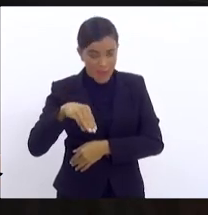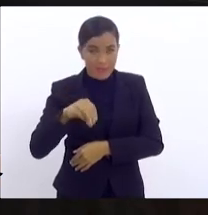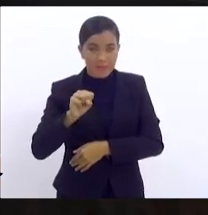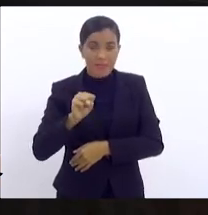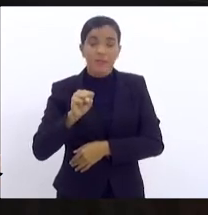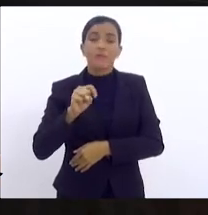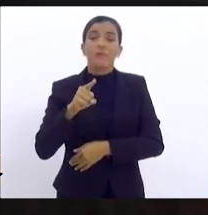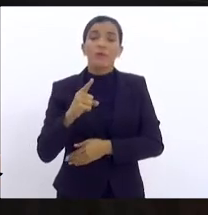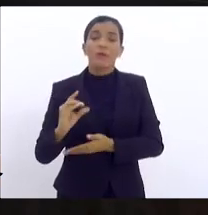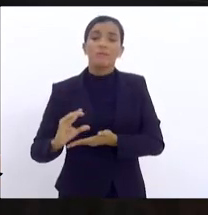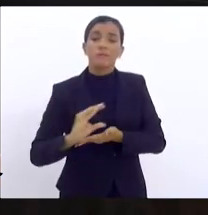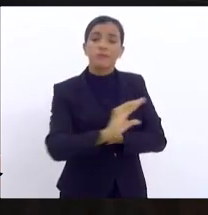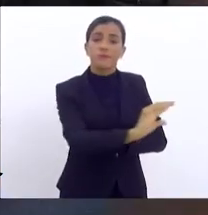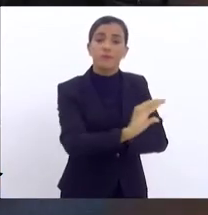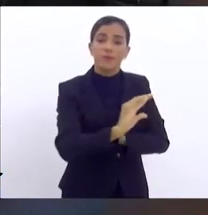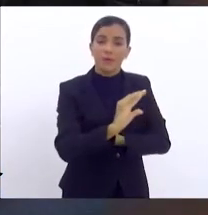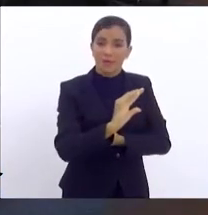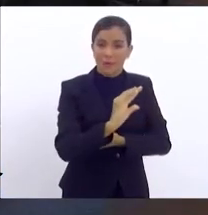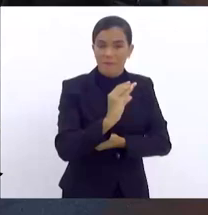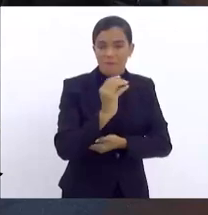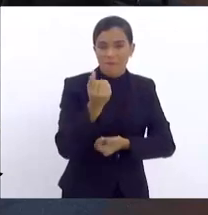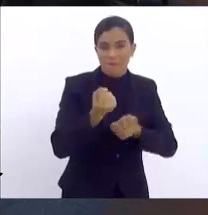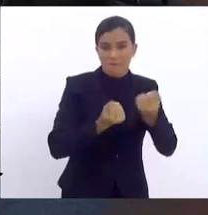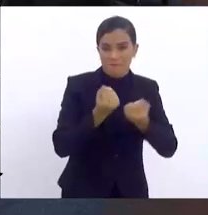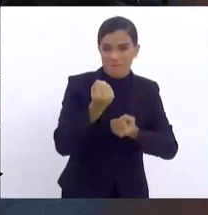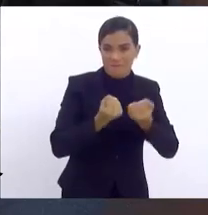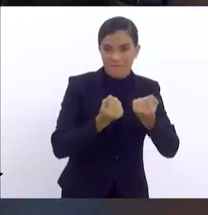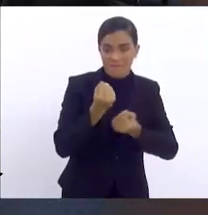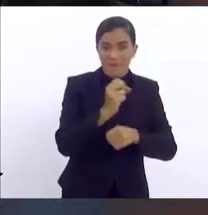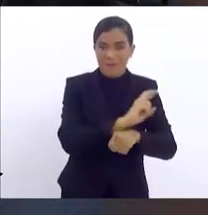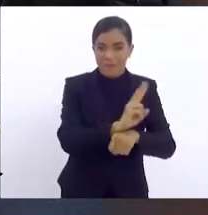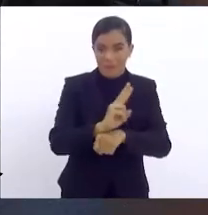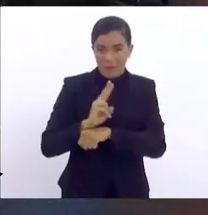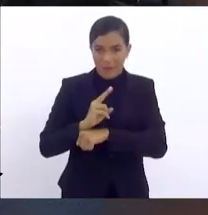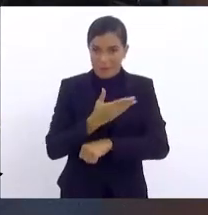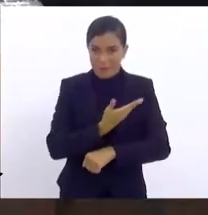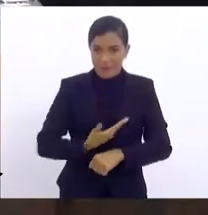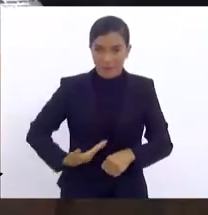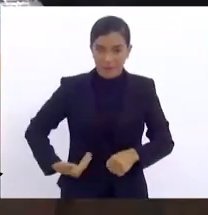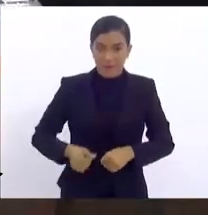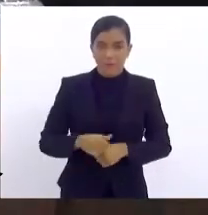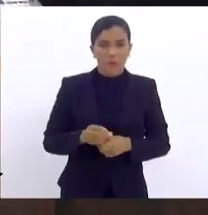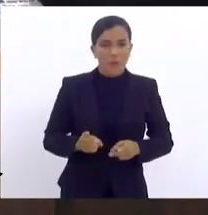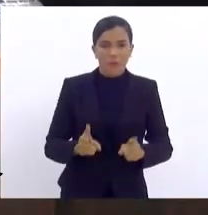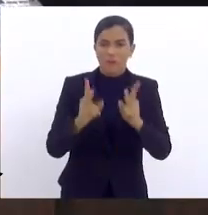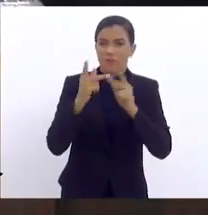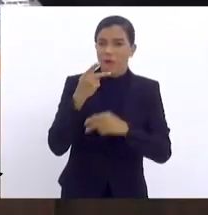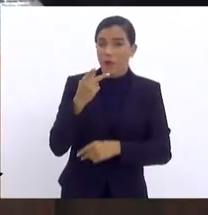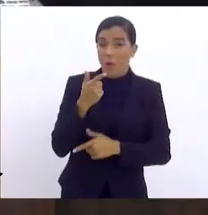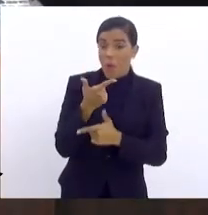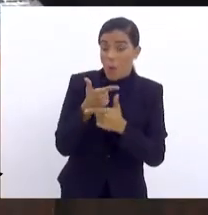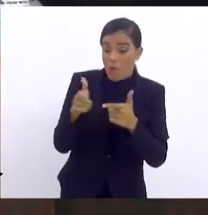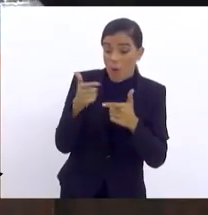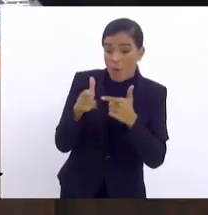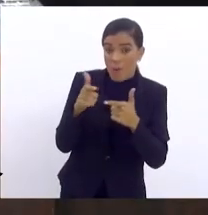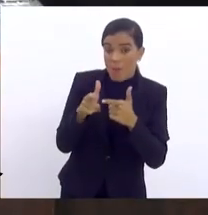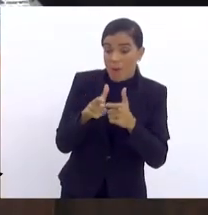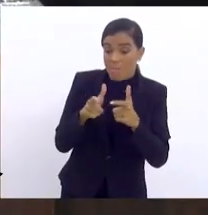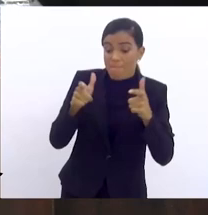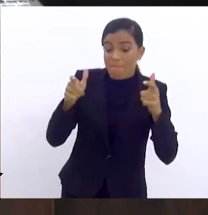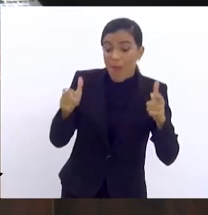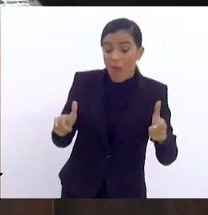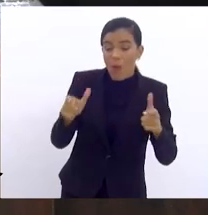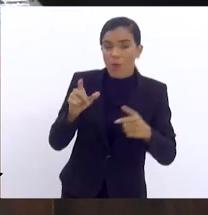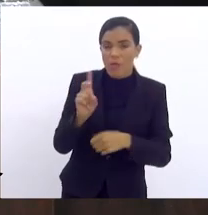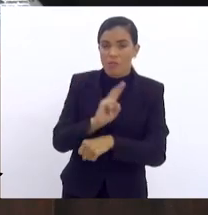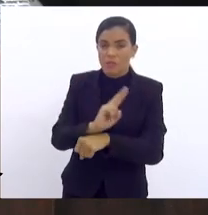nós iremos resolver esse problema é muita grana mas e eu sempre falo o maior problema que o Rio de Janeiro enfrenta hoje chama segurança